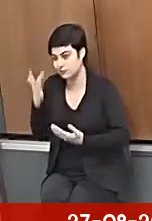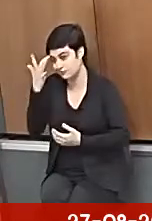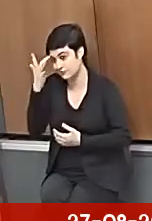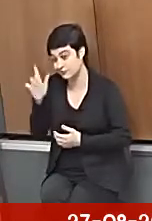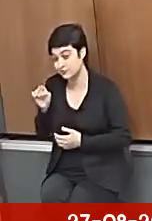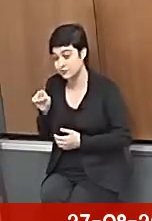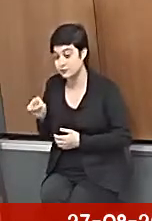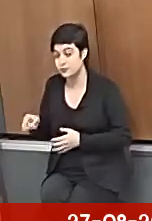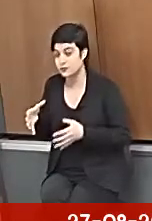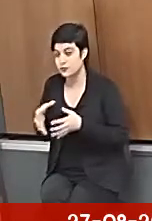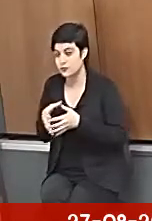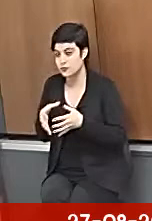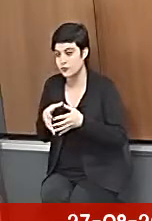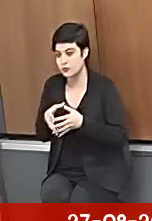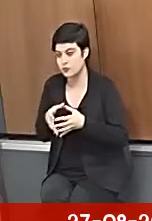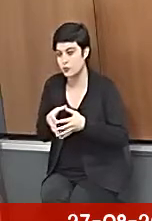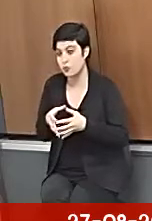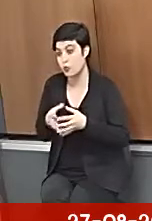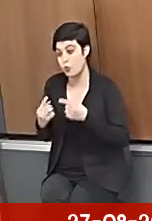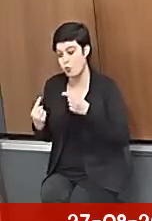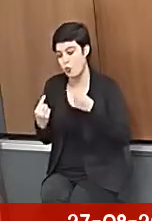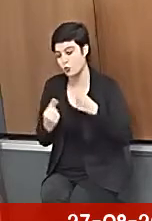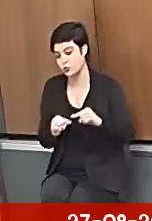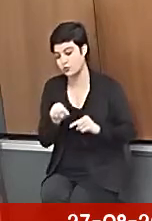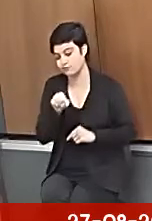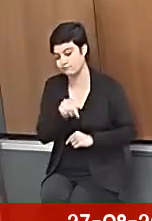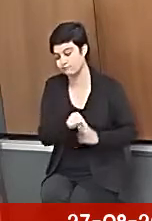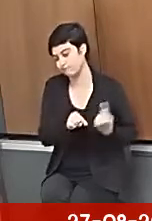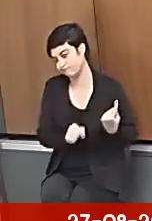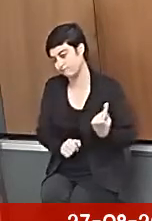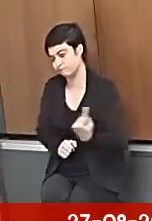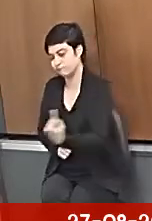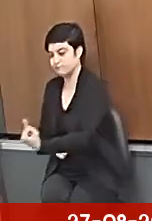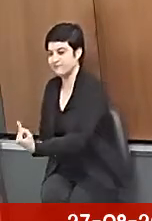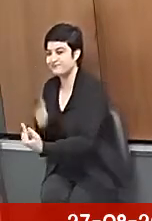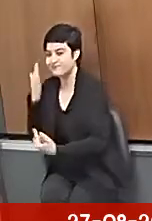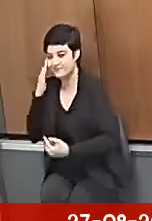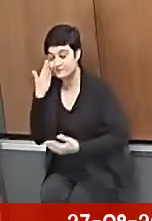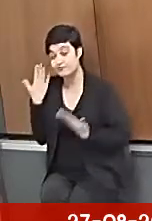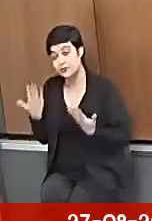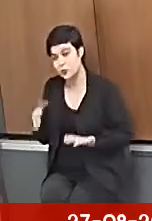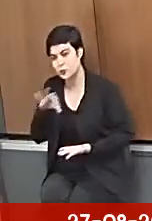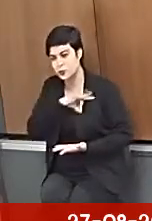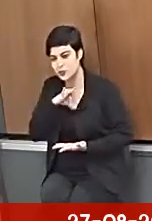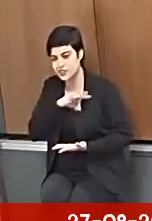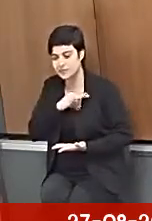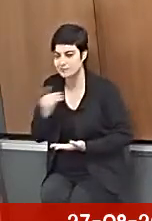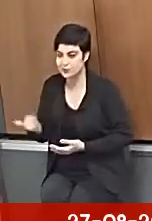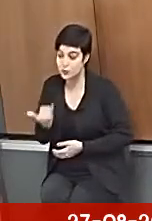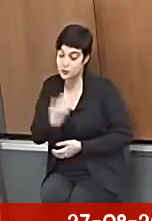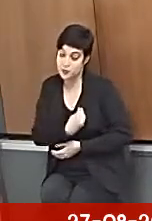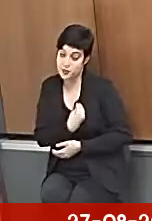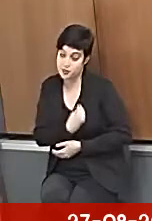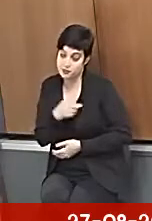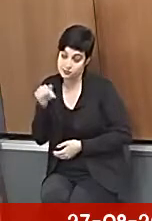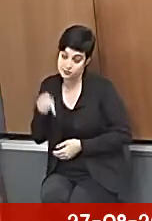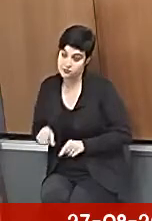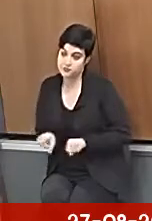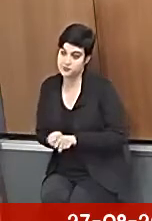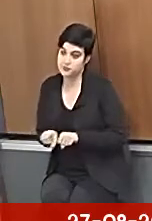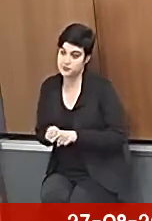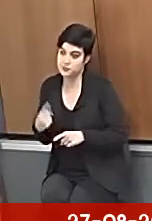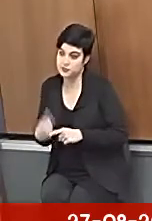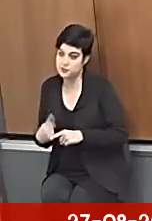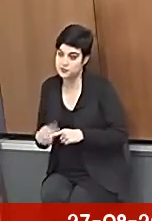passa a torcida adversária mais uma vez senti falta que da polícia militar para se posicionar nisso né eu